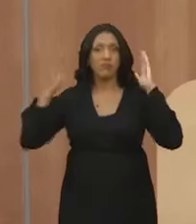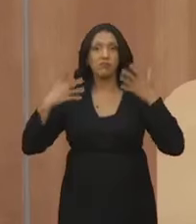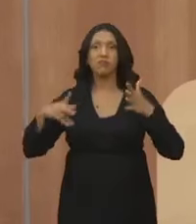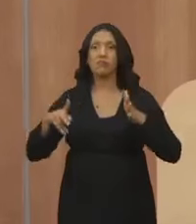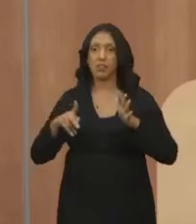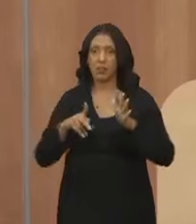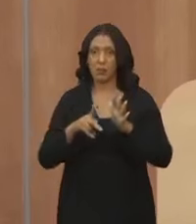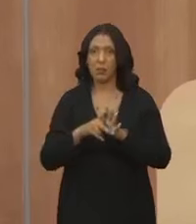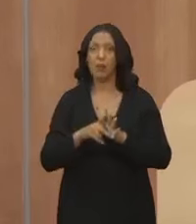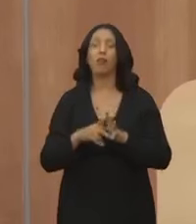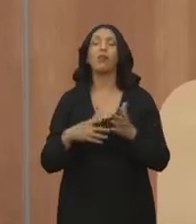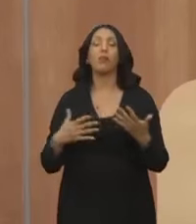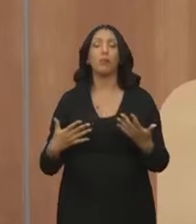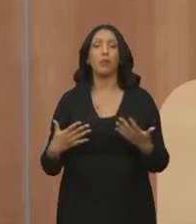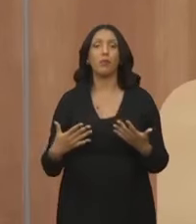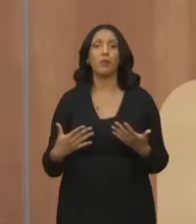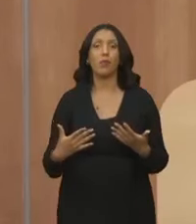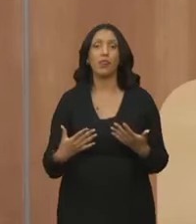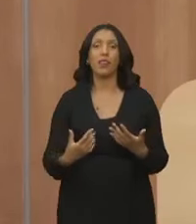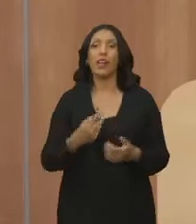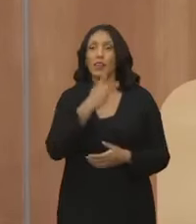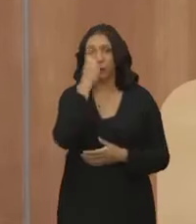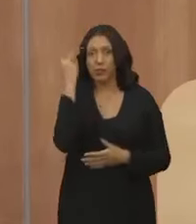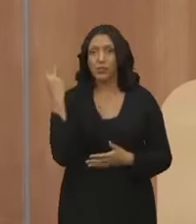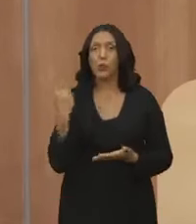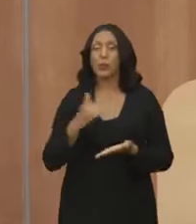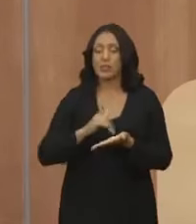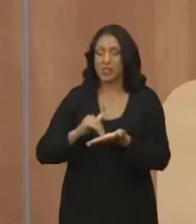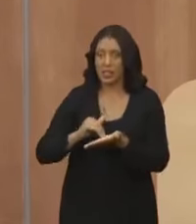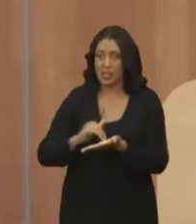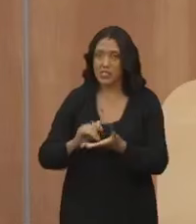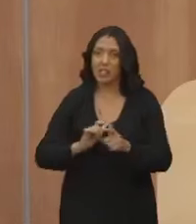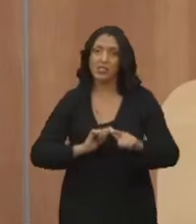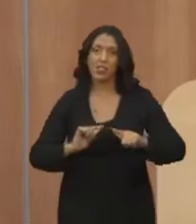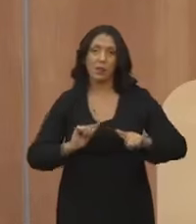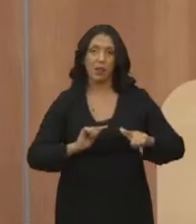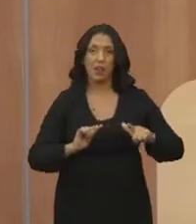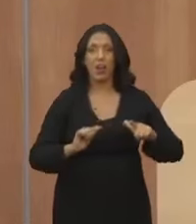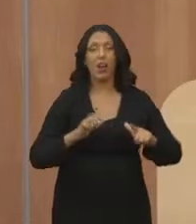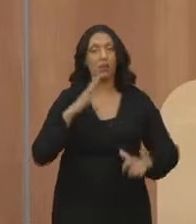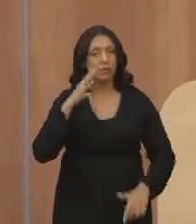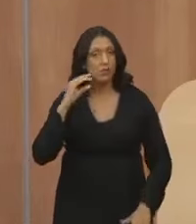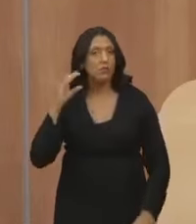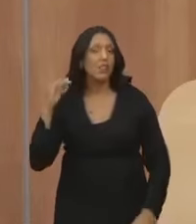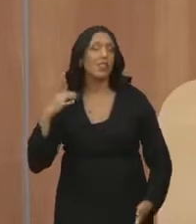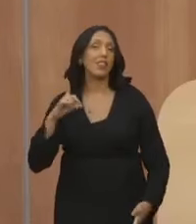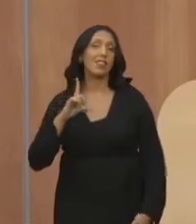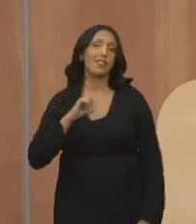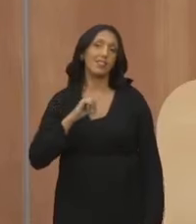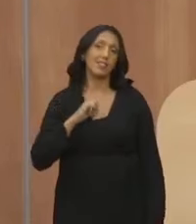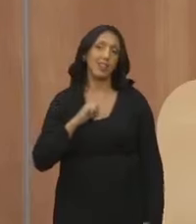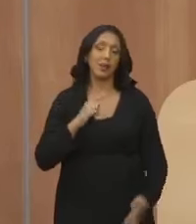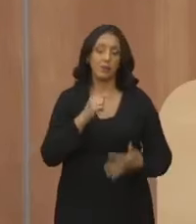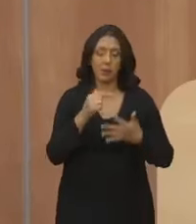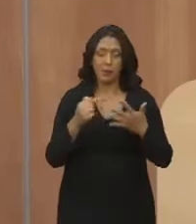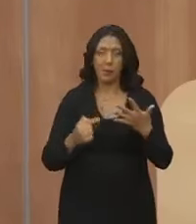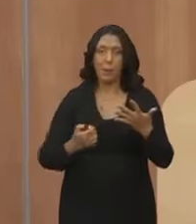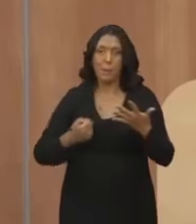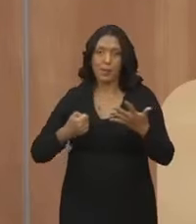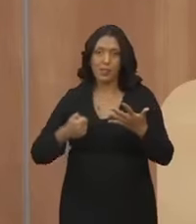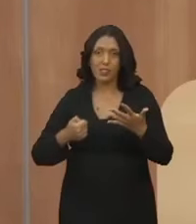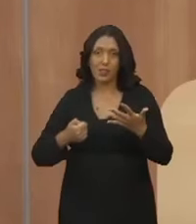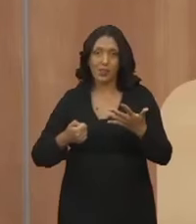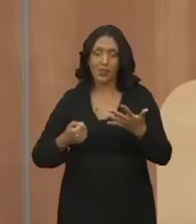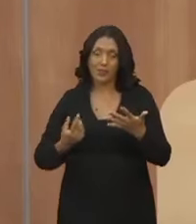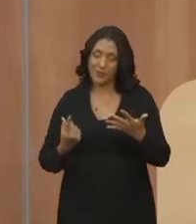ter uma secretária, ele precisa de ter uma estrutura administrativa. O que está se criando aqui é um cargo de subprefeito